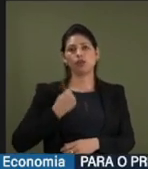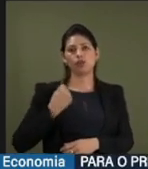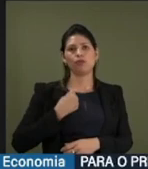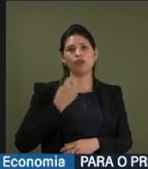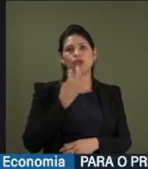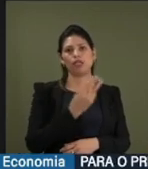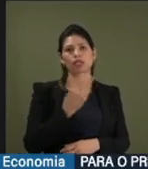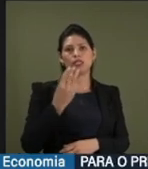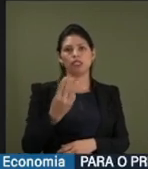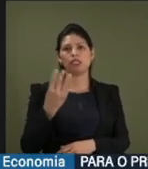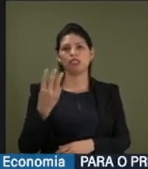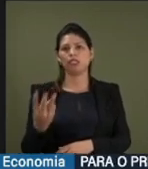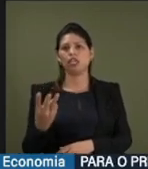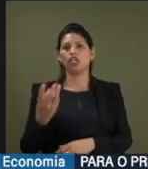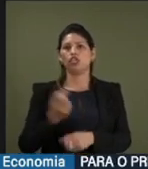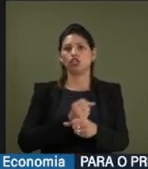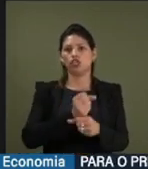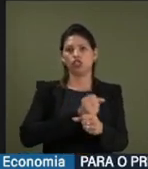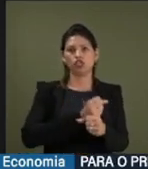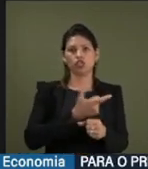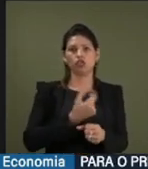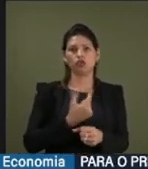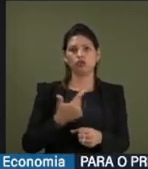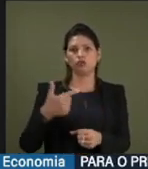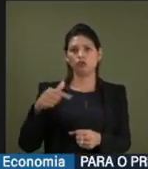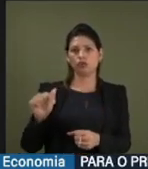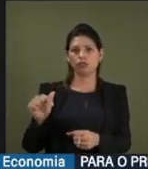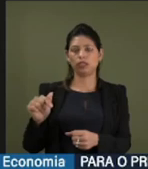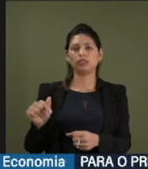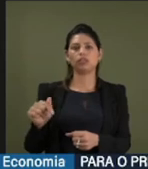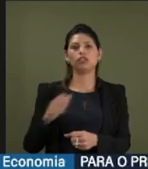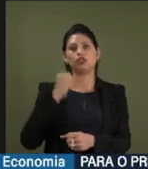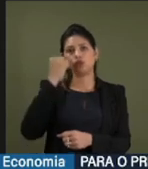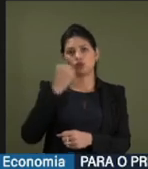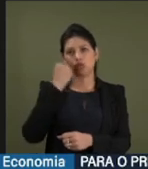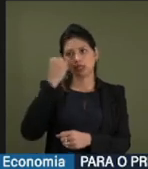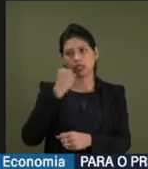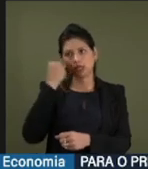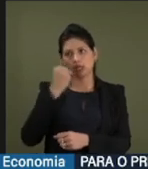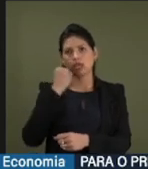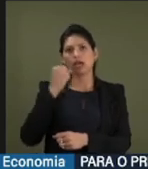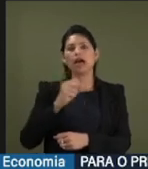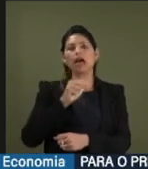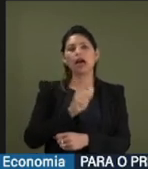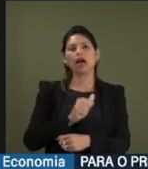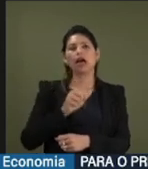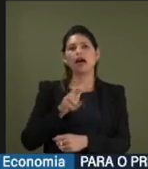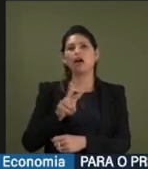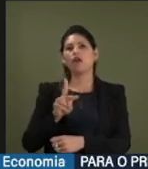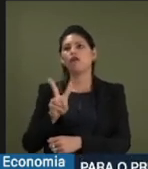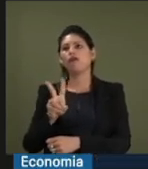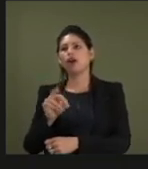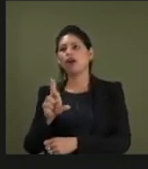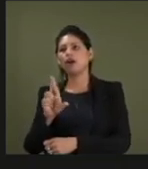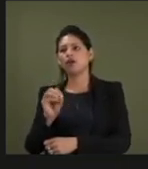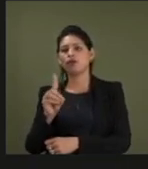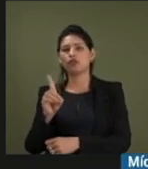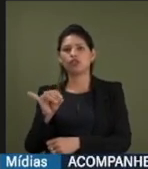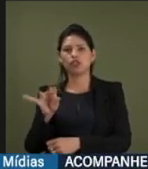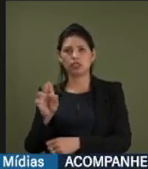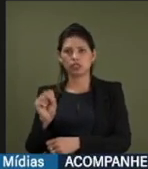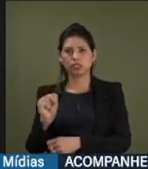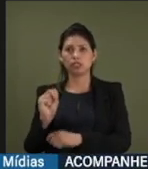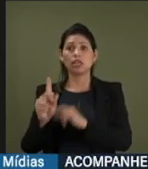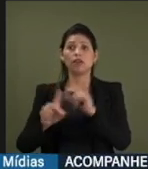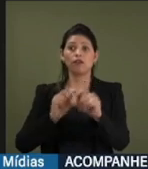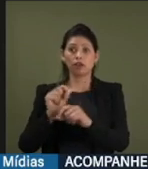333 de 2017, do senador, nosso amigo, irmão, senador Álvaro Dias, foi votada e aprovada